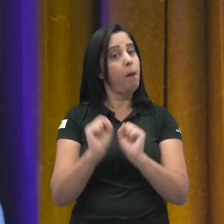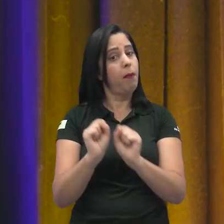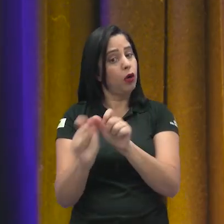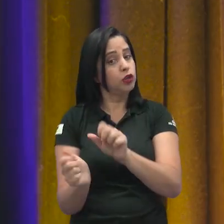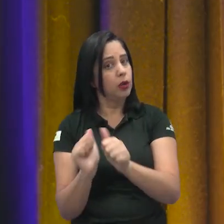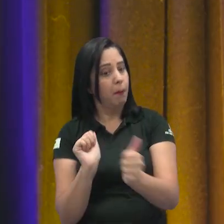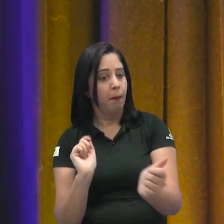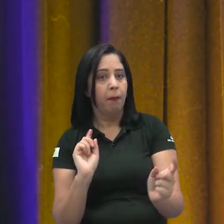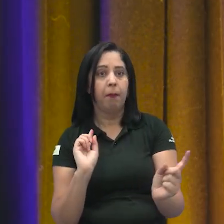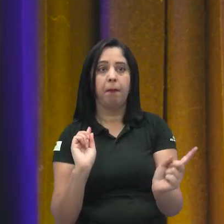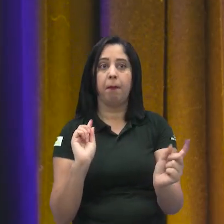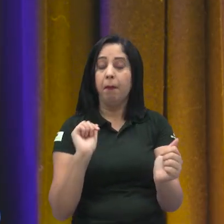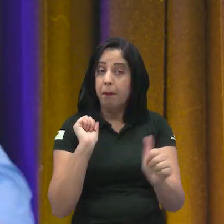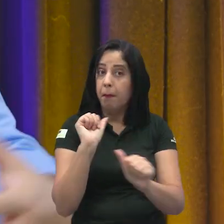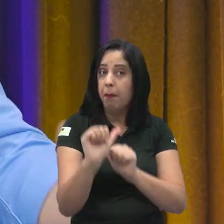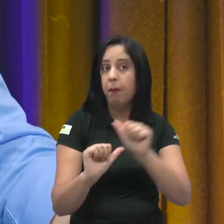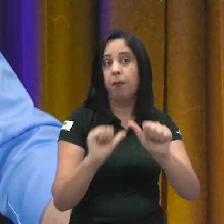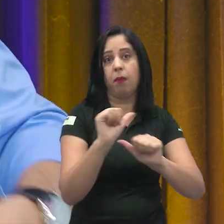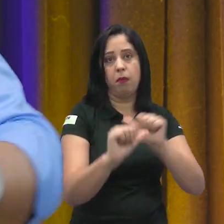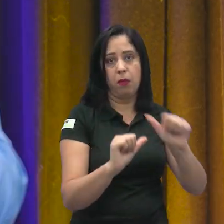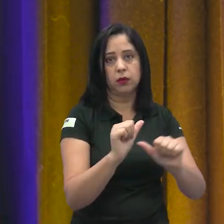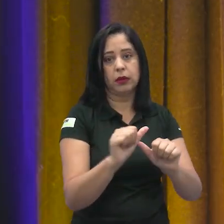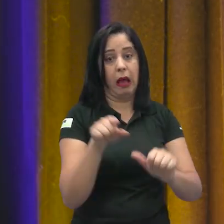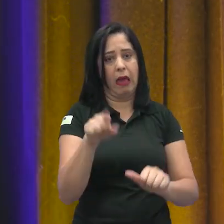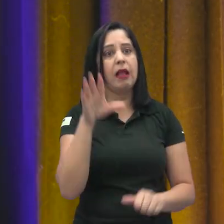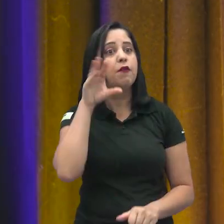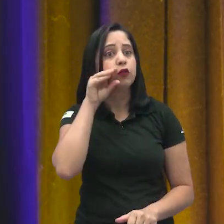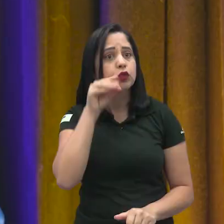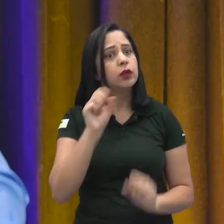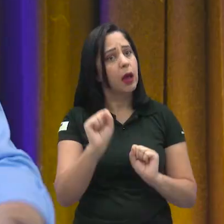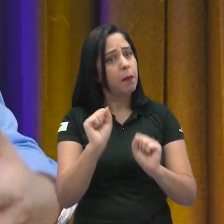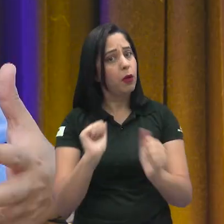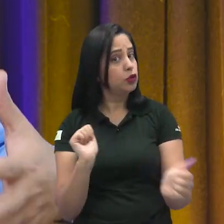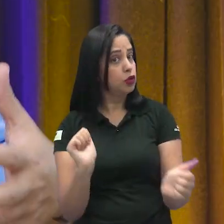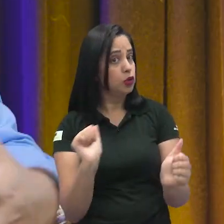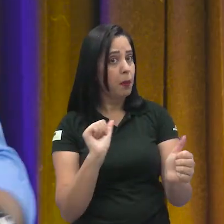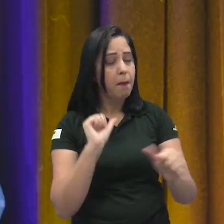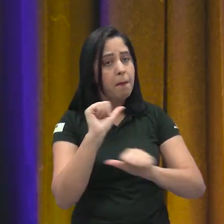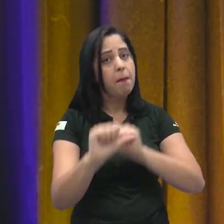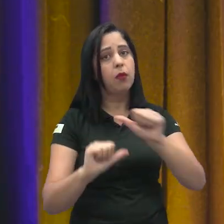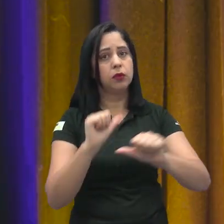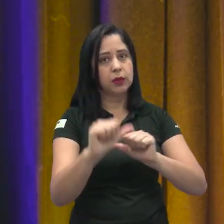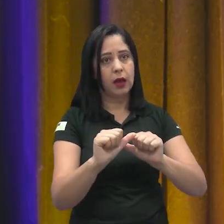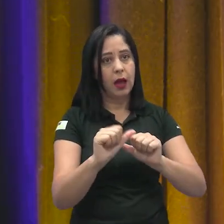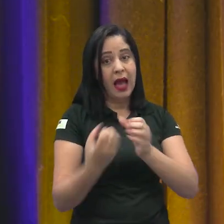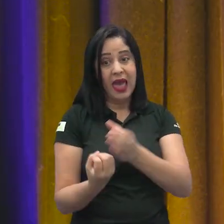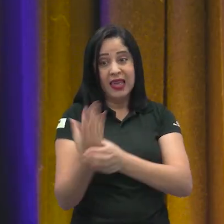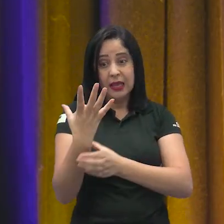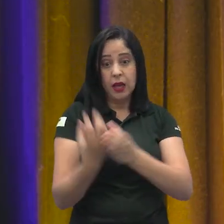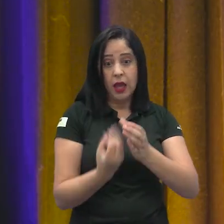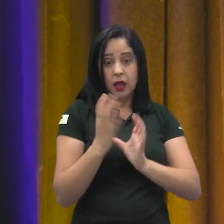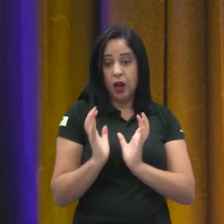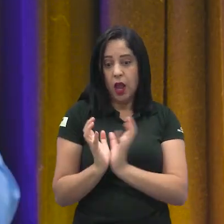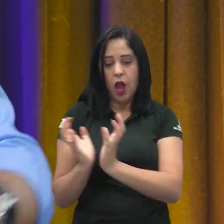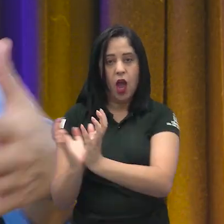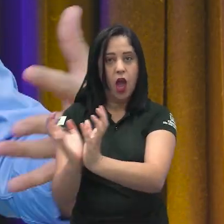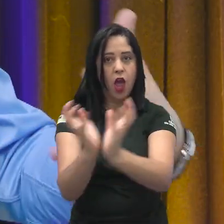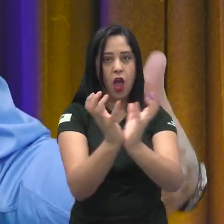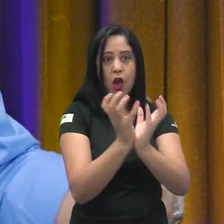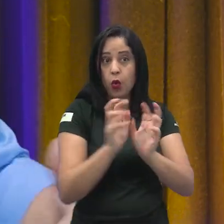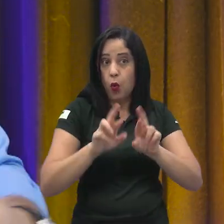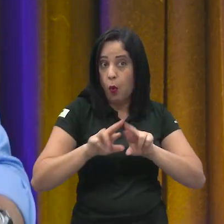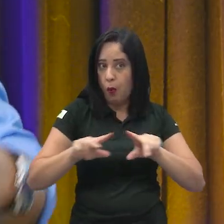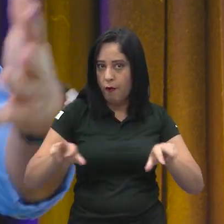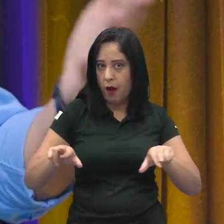da habilidade desse servidor, desse funcionário, desse colaborador, nós fomos criando várias equipes multidisciplinares que